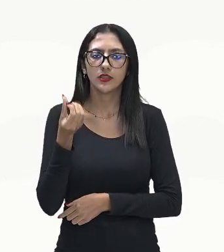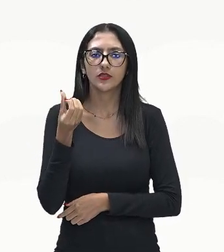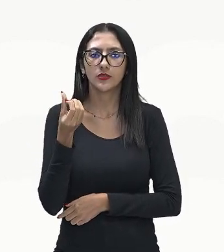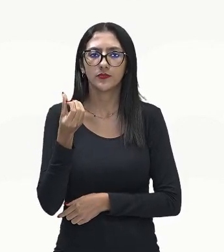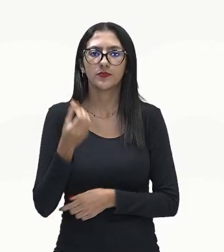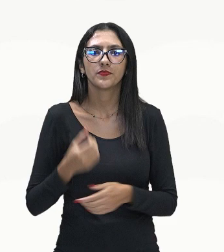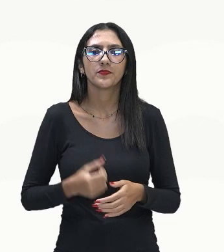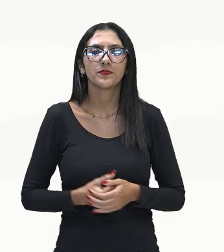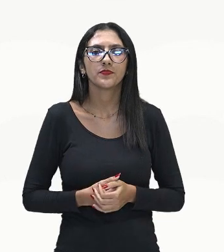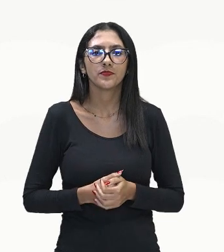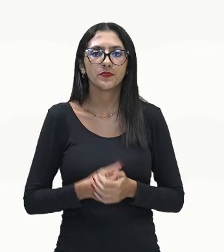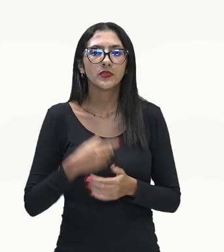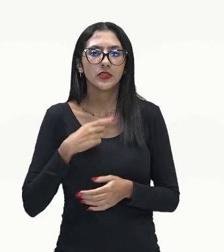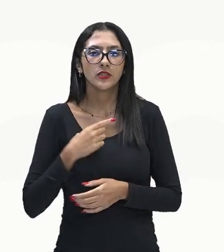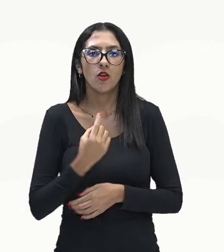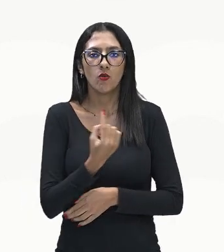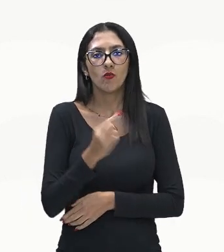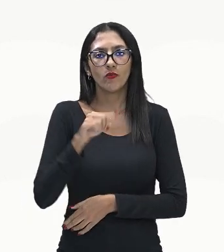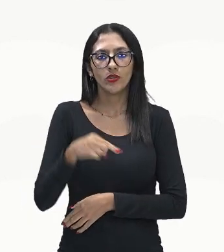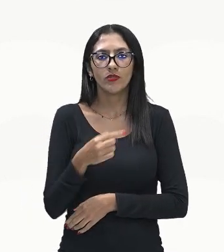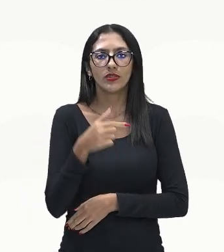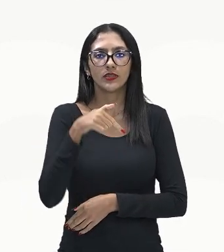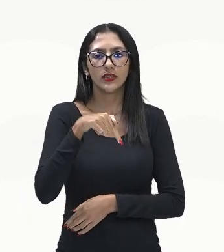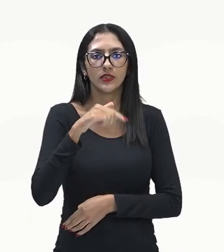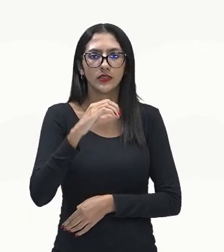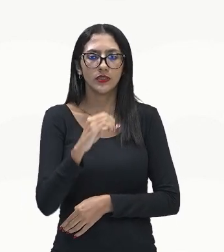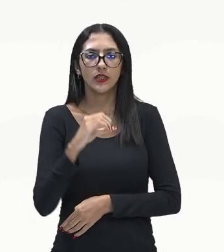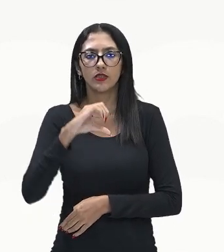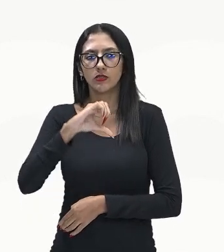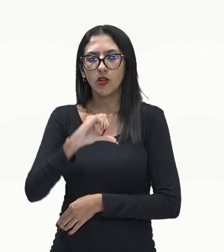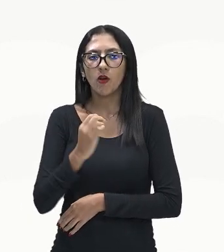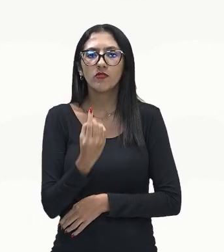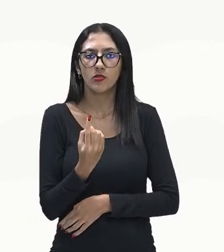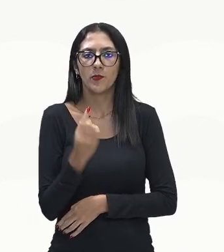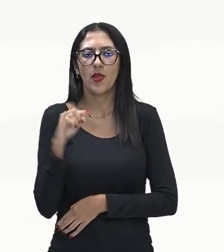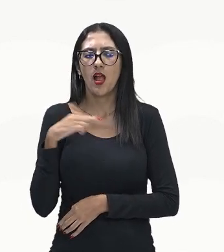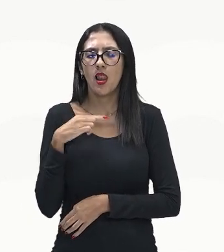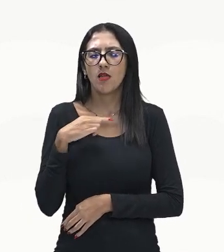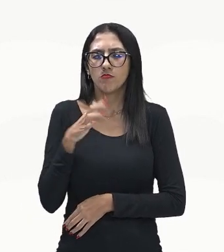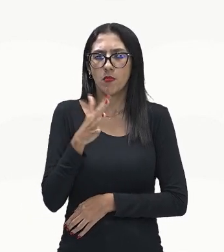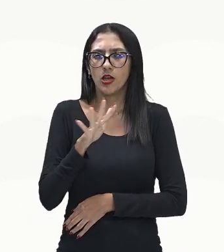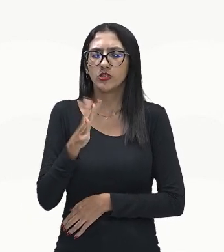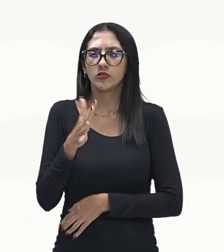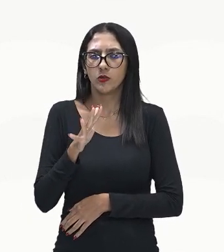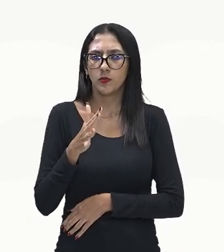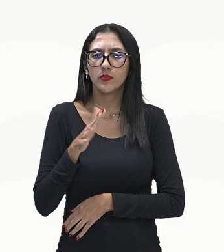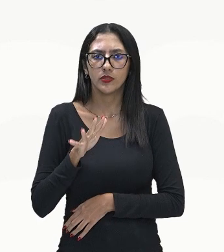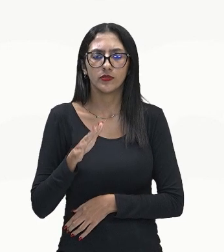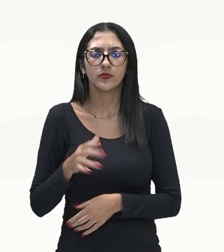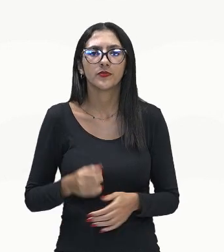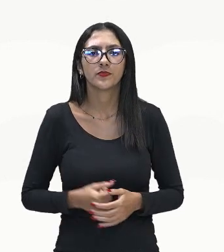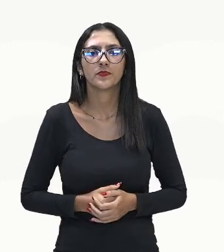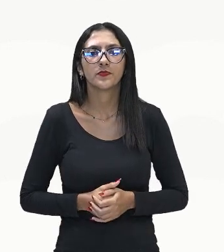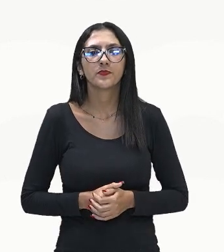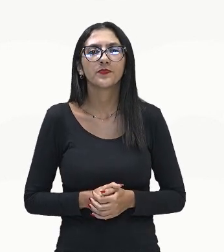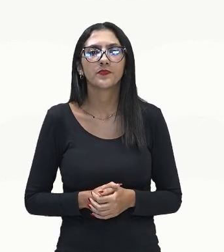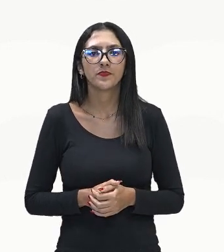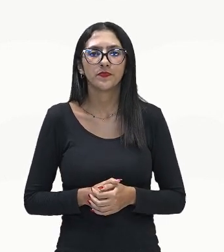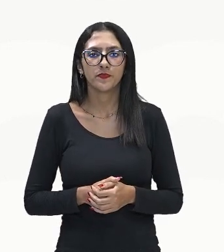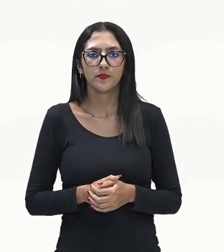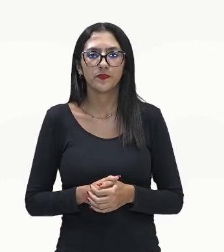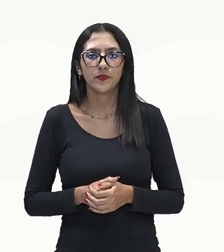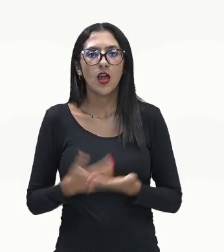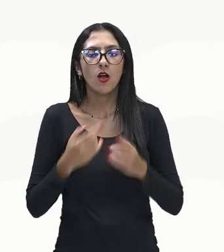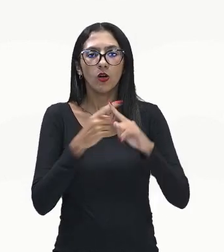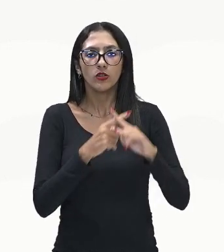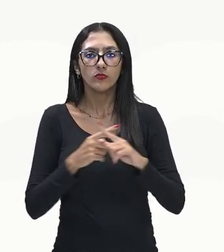temos resultado aí 1,7091, é uma aproximação, tá? Nós temos aí mais casas decimais. E na